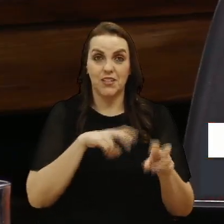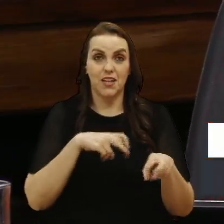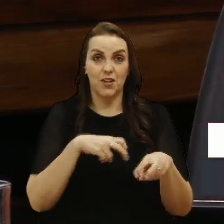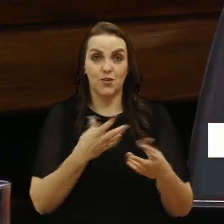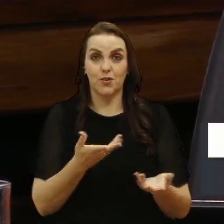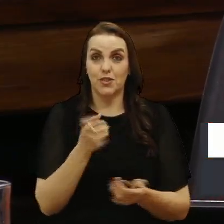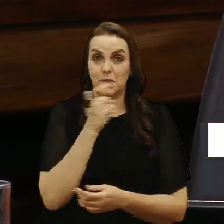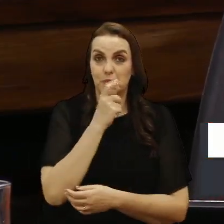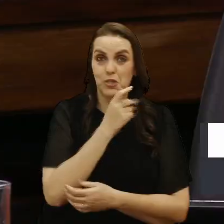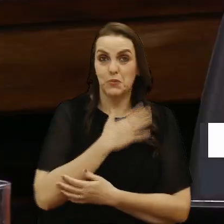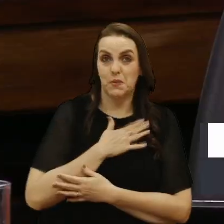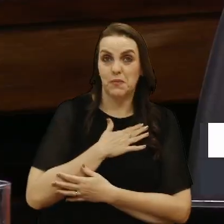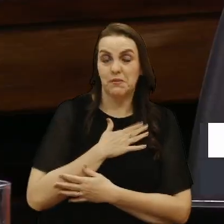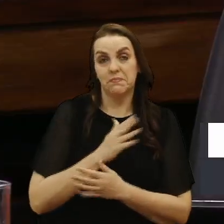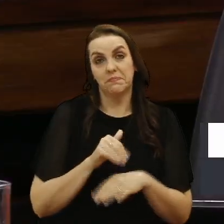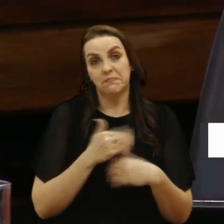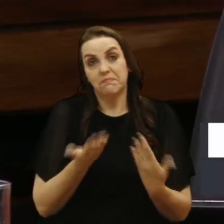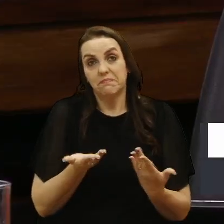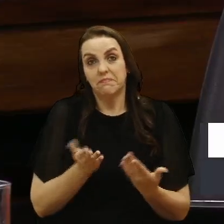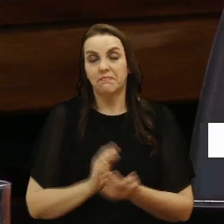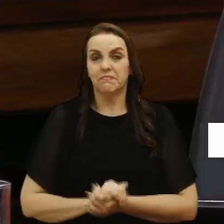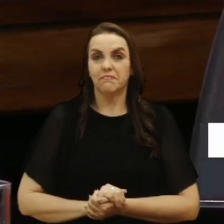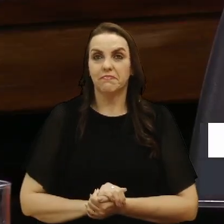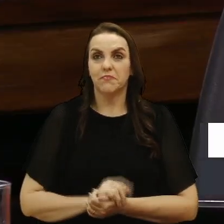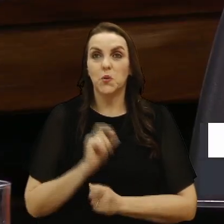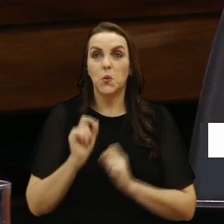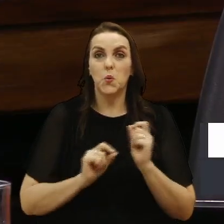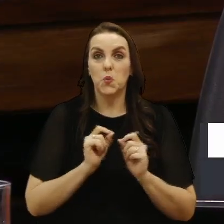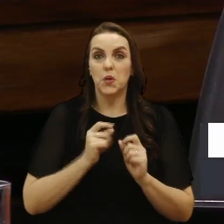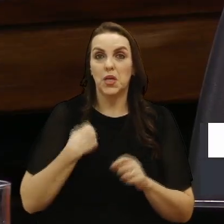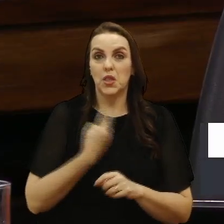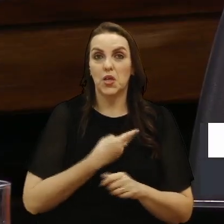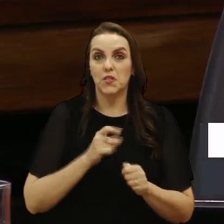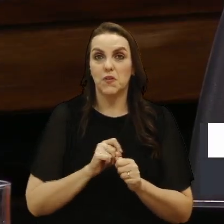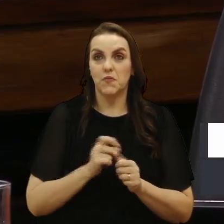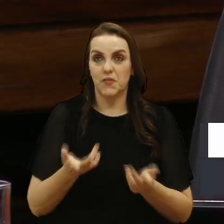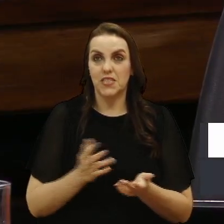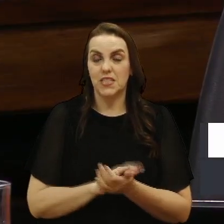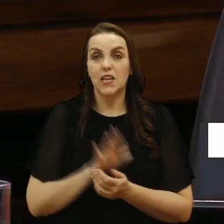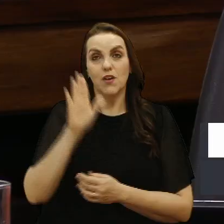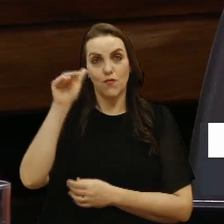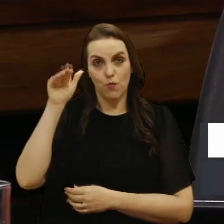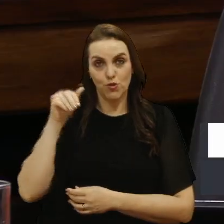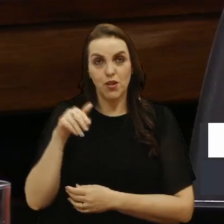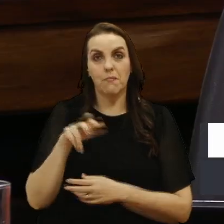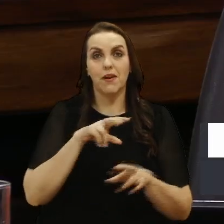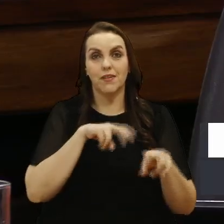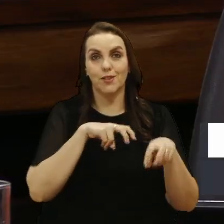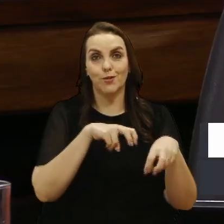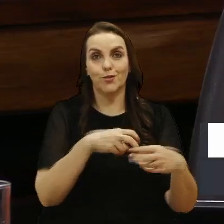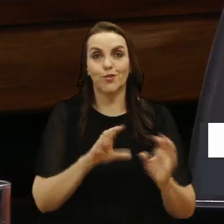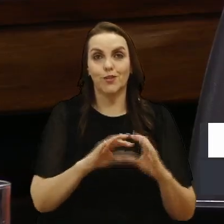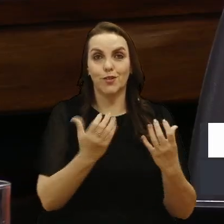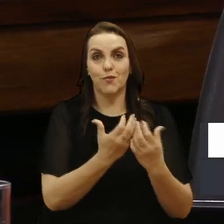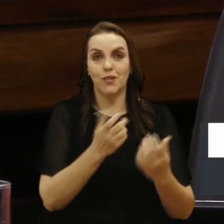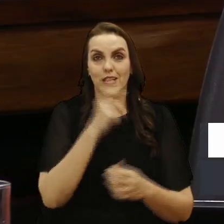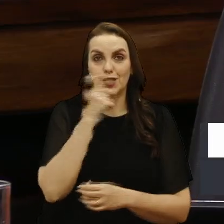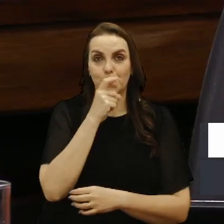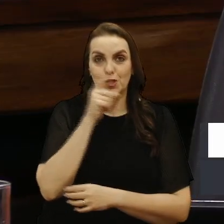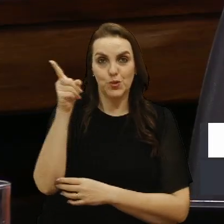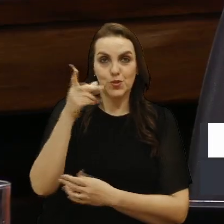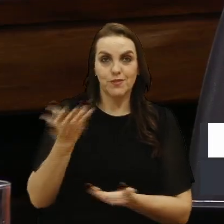estão mentindo para mim, bom, aí o que a gente vai fazer? A gente vai chamar os agricultores, o pessoal da comunidade de